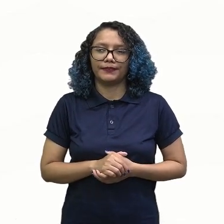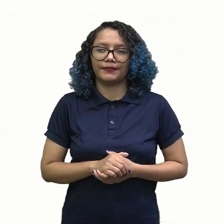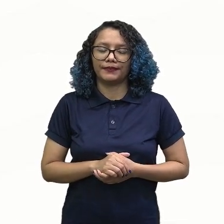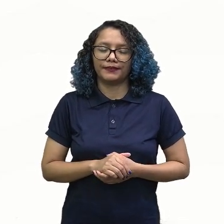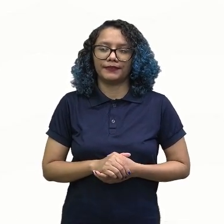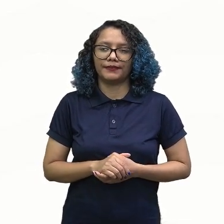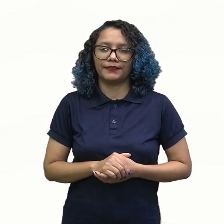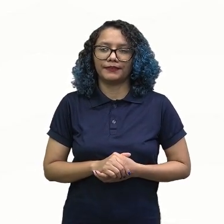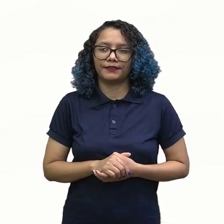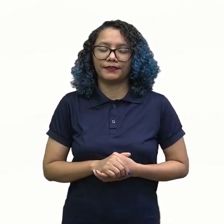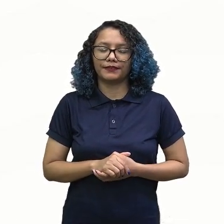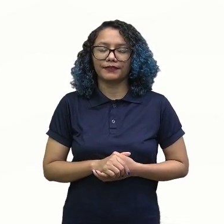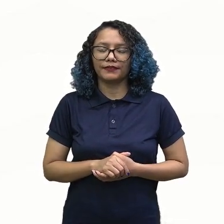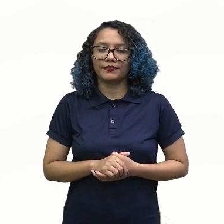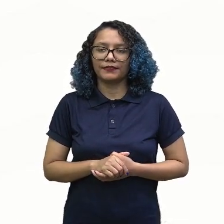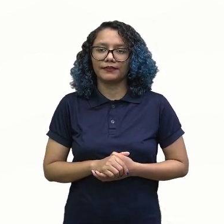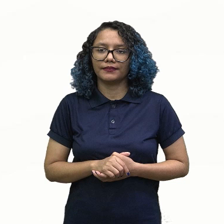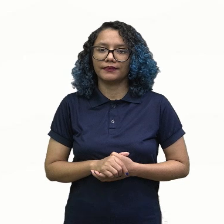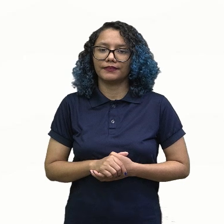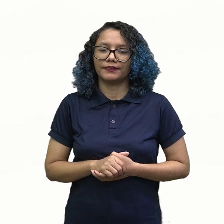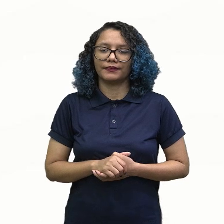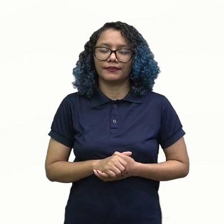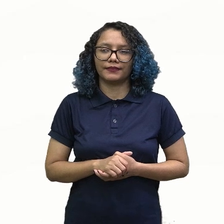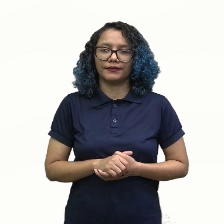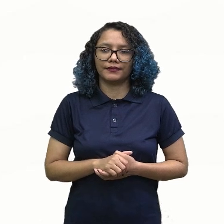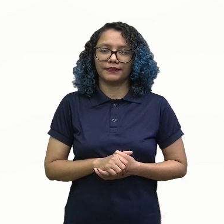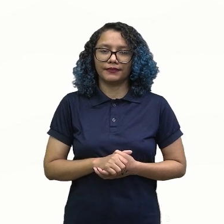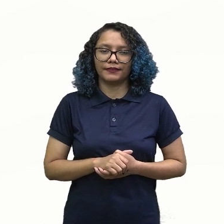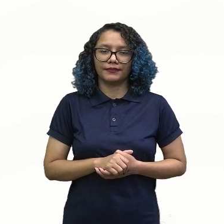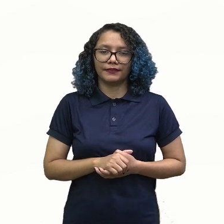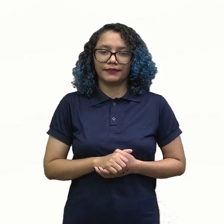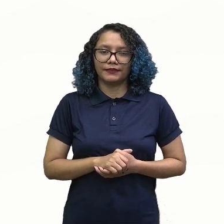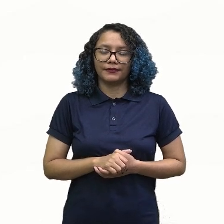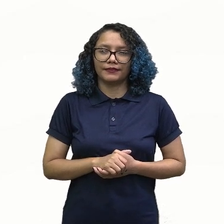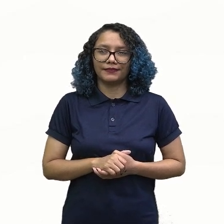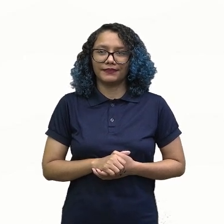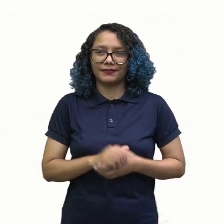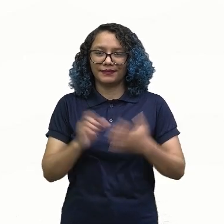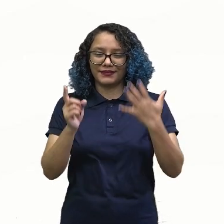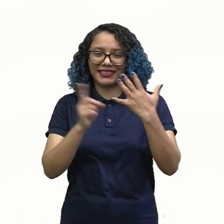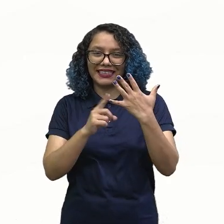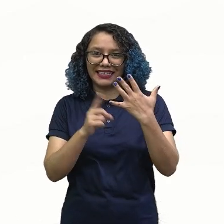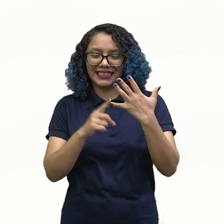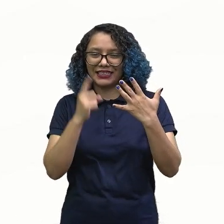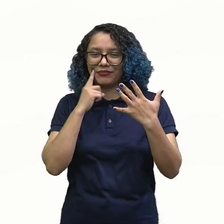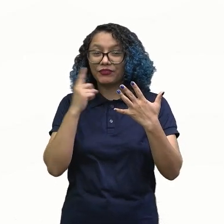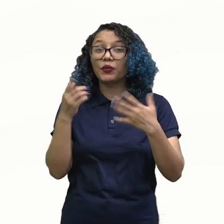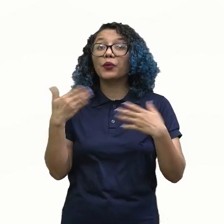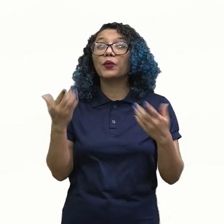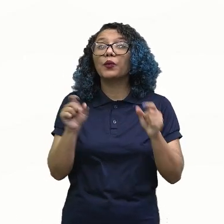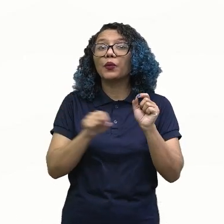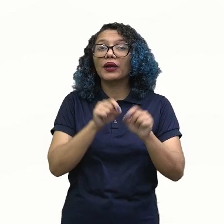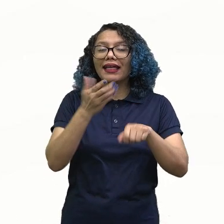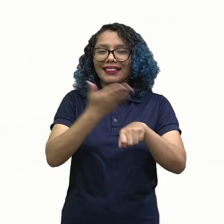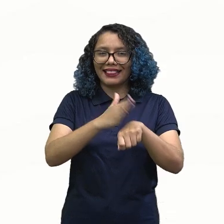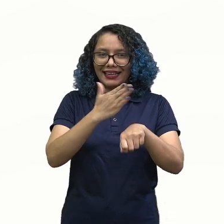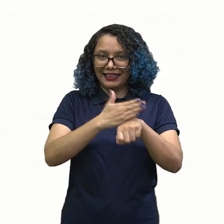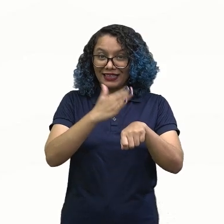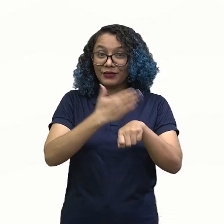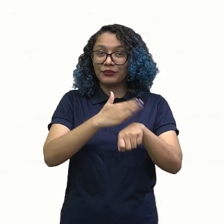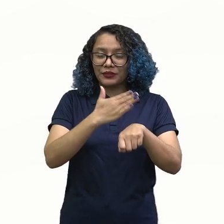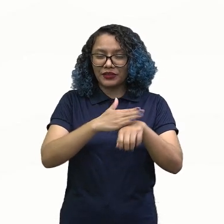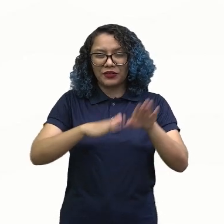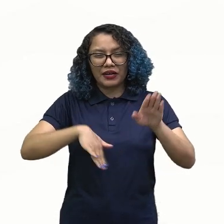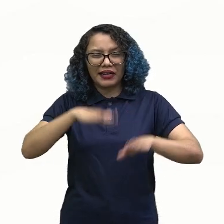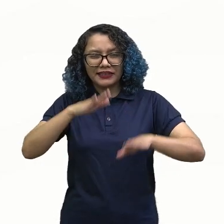nesta quinta, eu tenho. Na quinta, nós temos o treinamento, porque muitas das